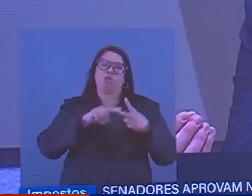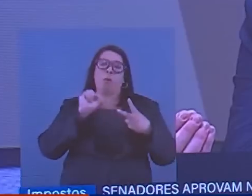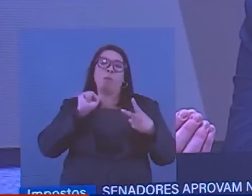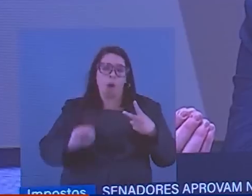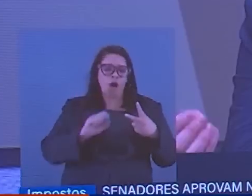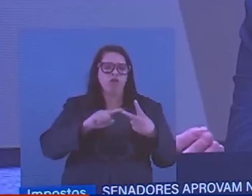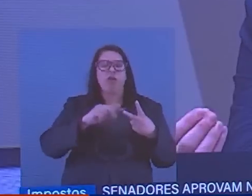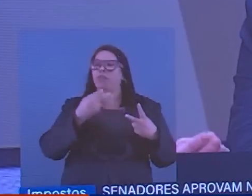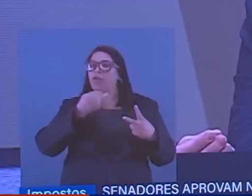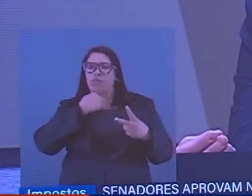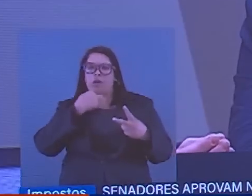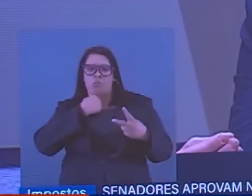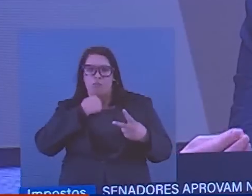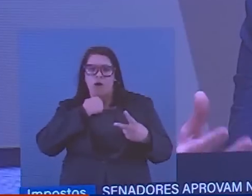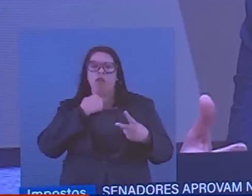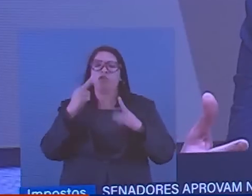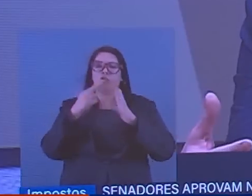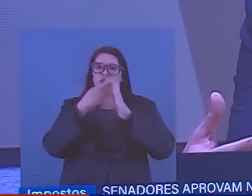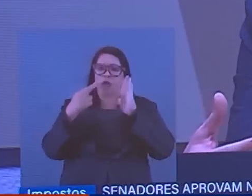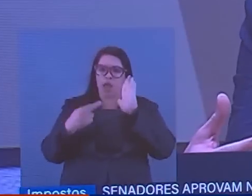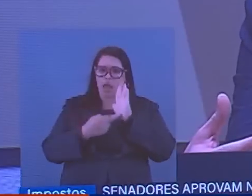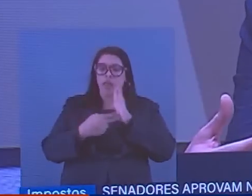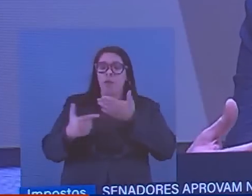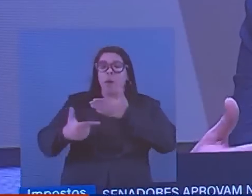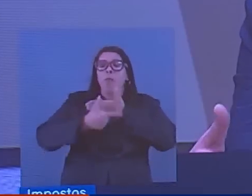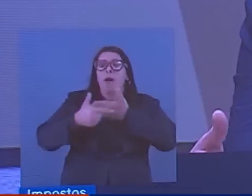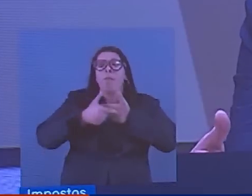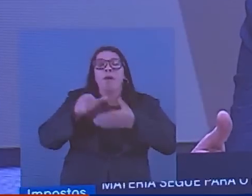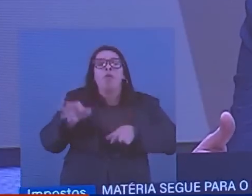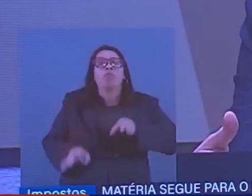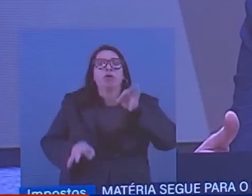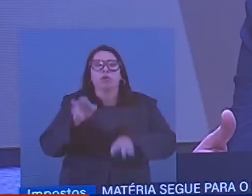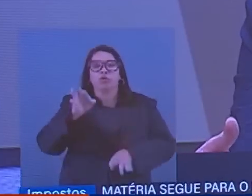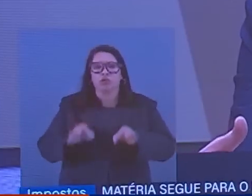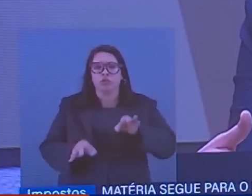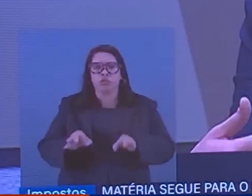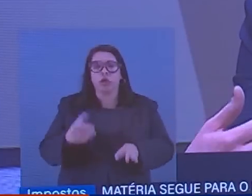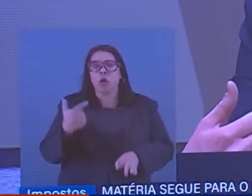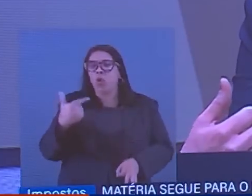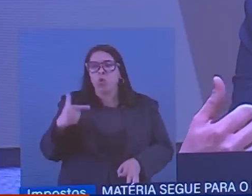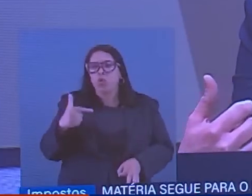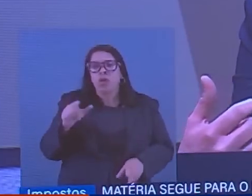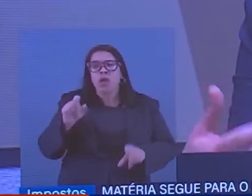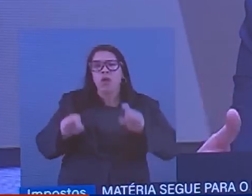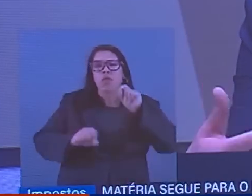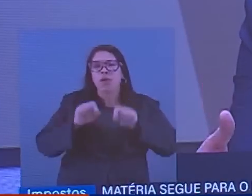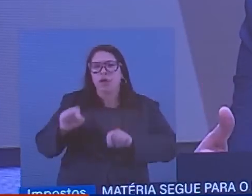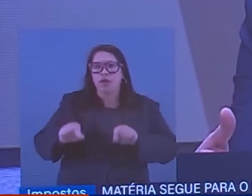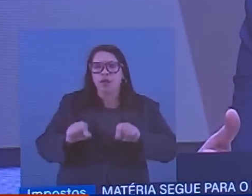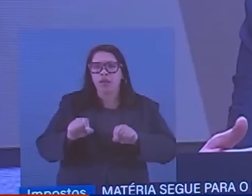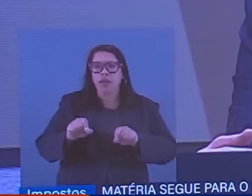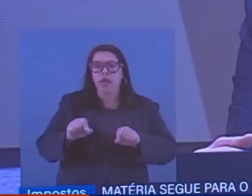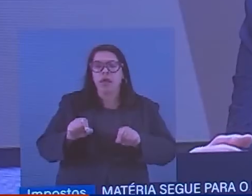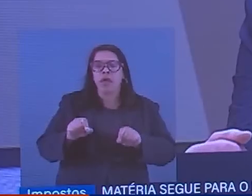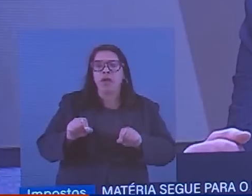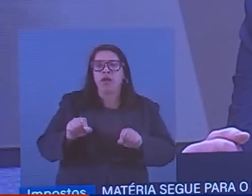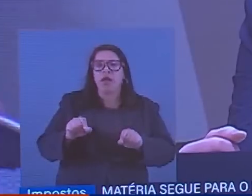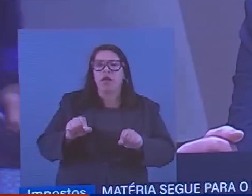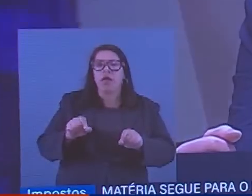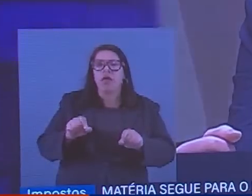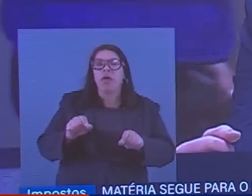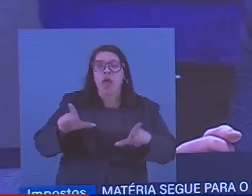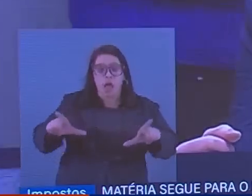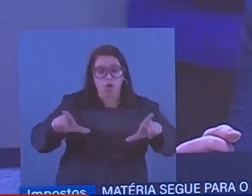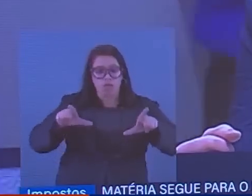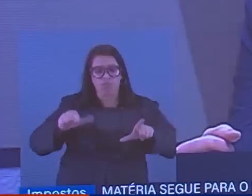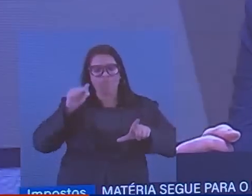com os Guarani Caiovás. Quem vem aqui no ICL, ali no quando você sobe, né, do térreo aqui pro primeiro